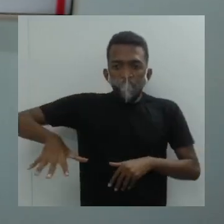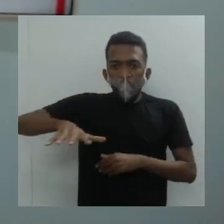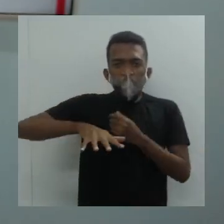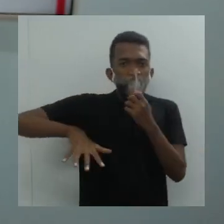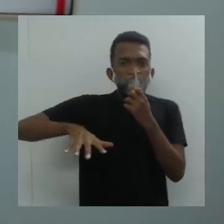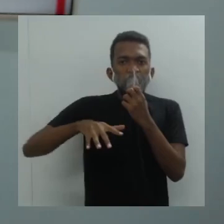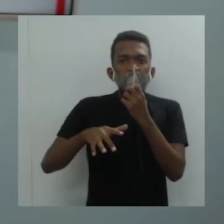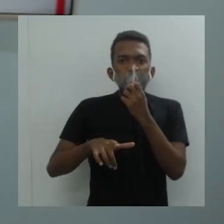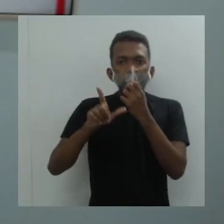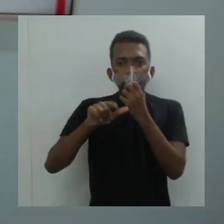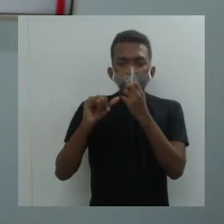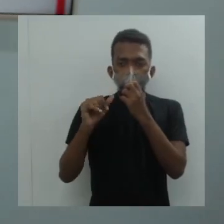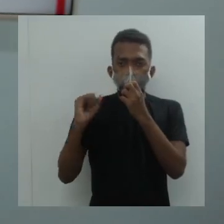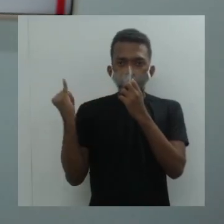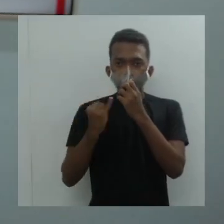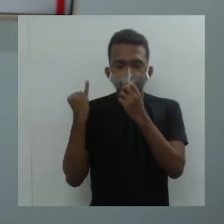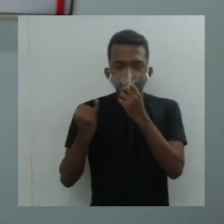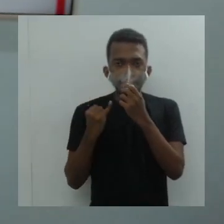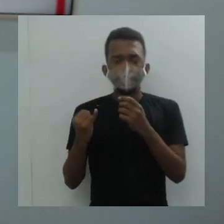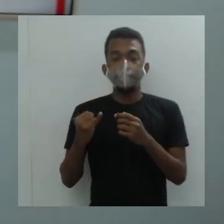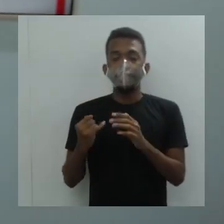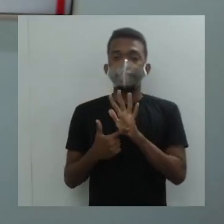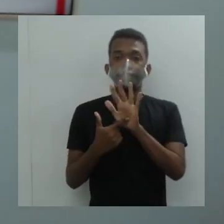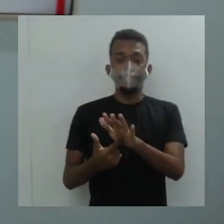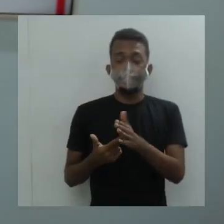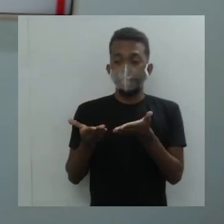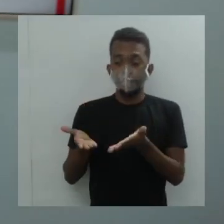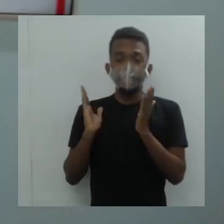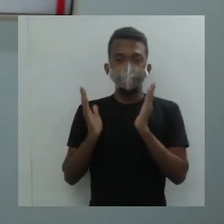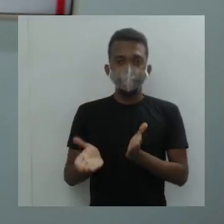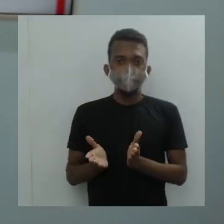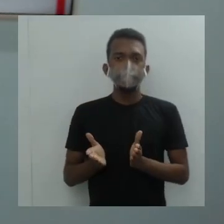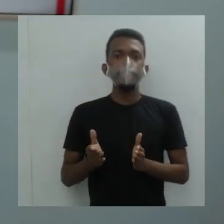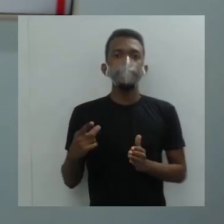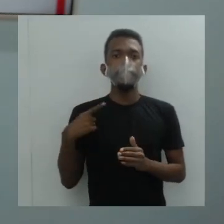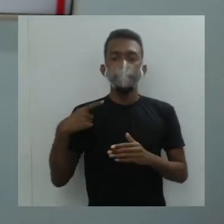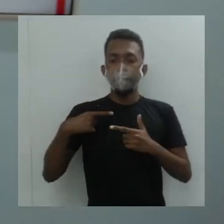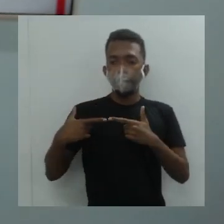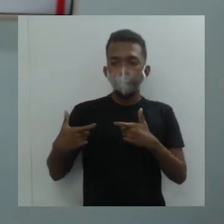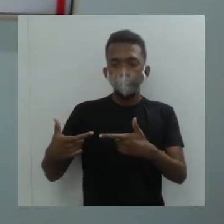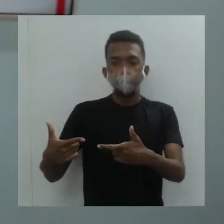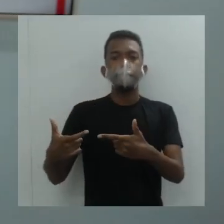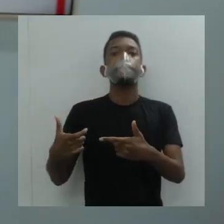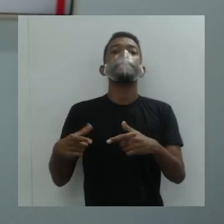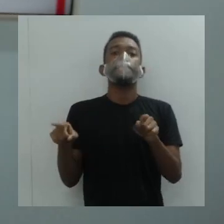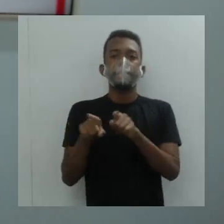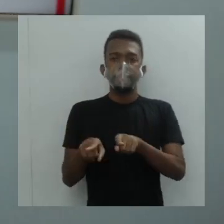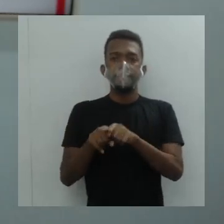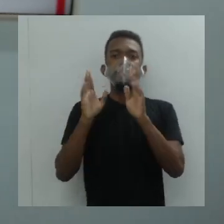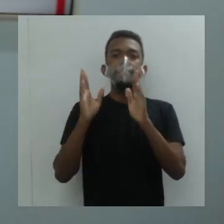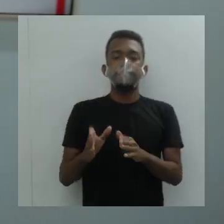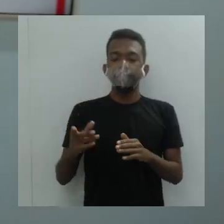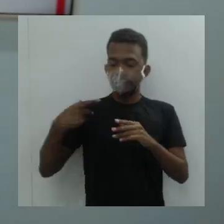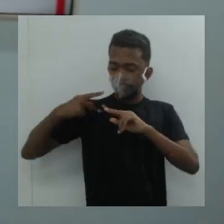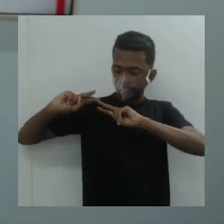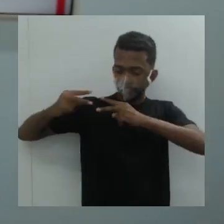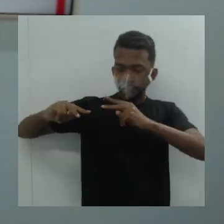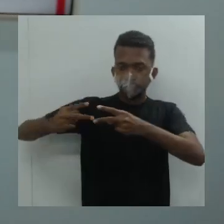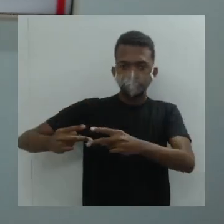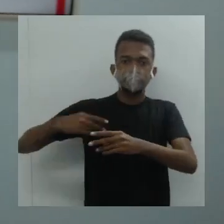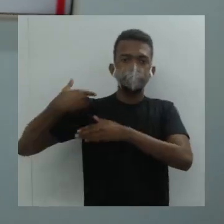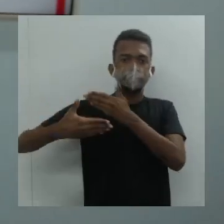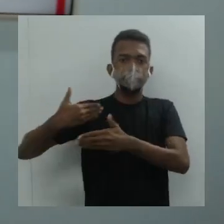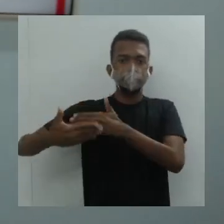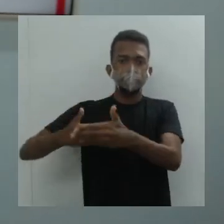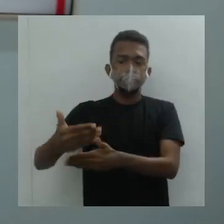E importante a gente trazer aqui que as guerras, elas também foram resultados desse